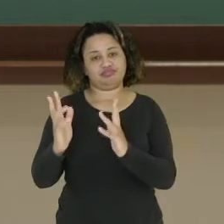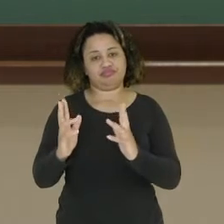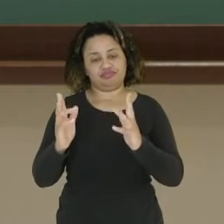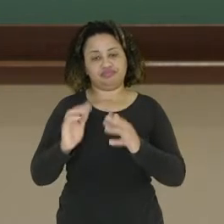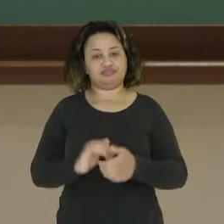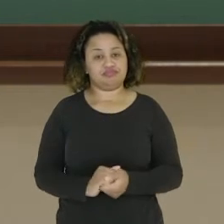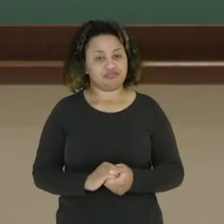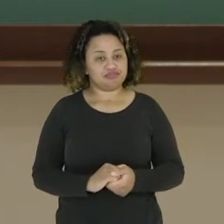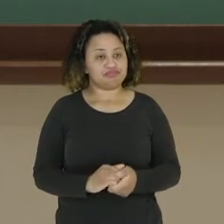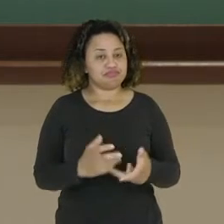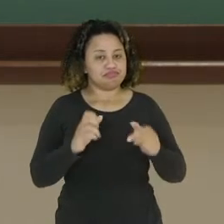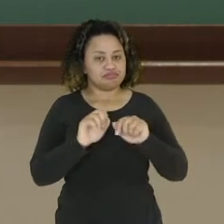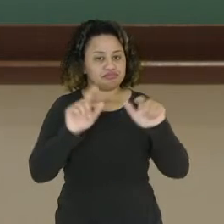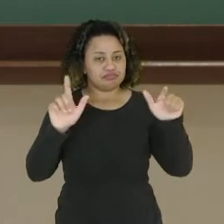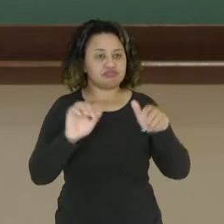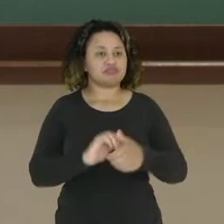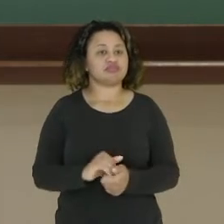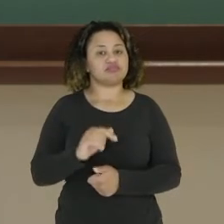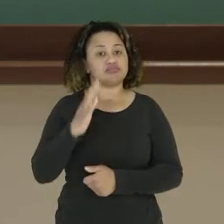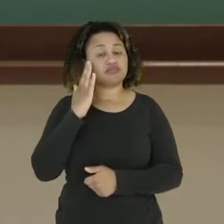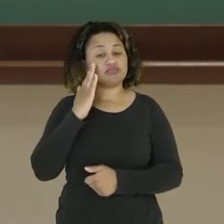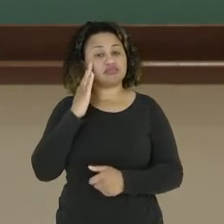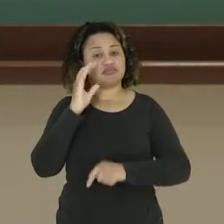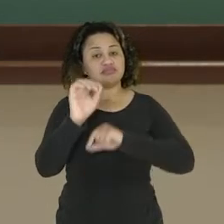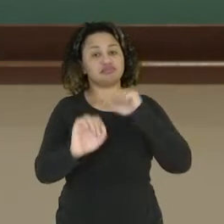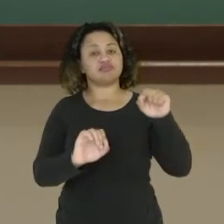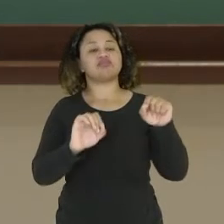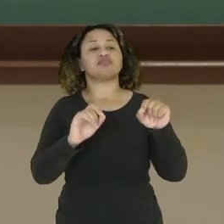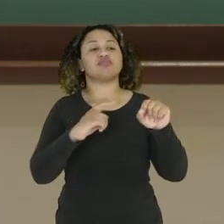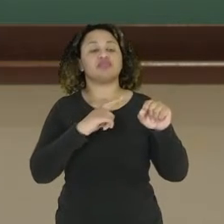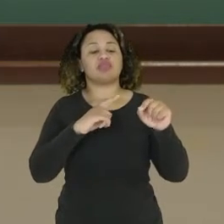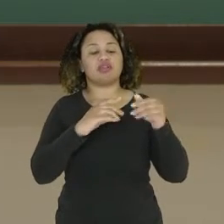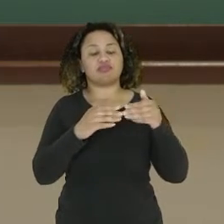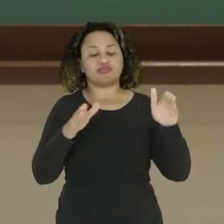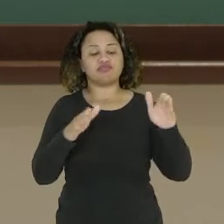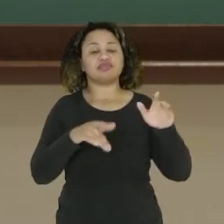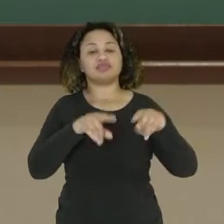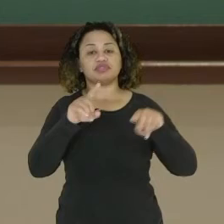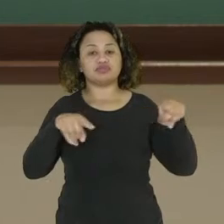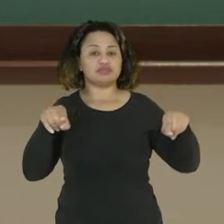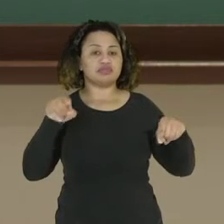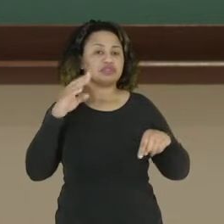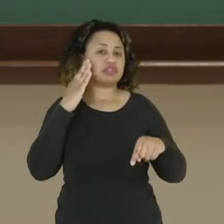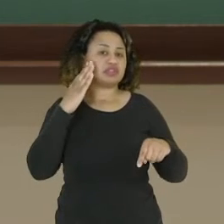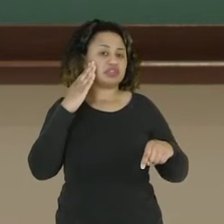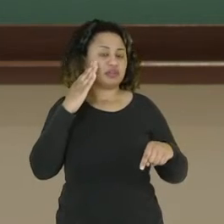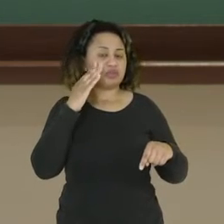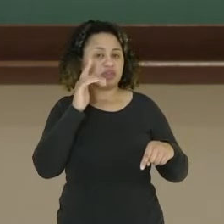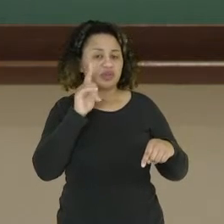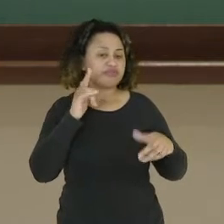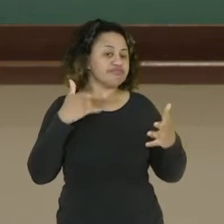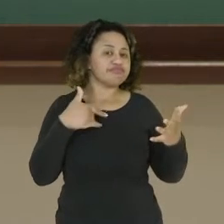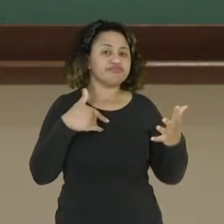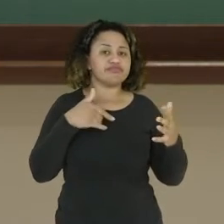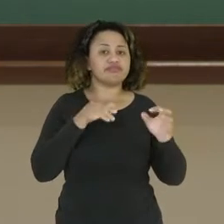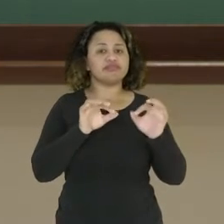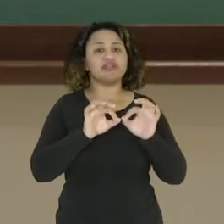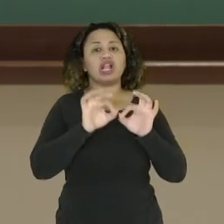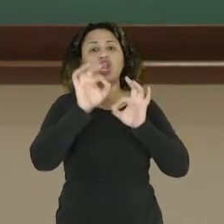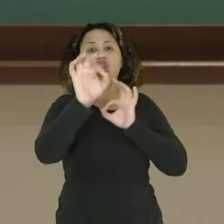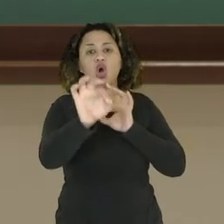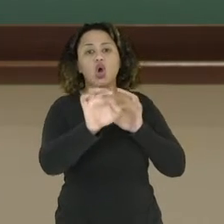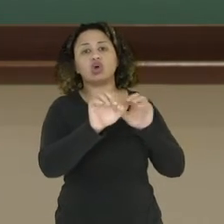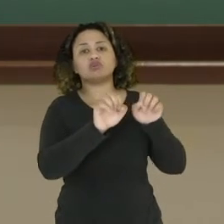você sabia que pelo fato da rádio AM ela ter uma amplitude variada, você sabia que ela tem maior alcance? E tem mais um